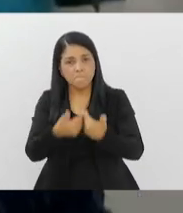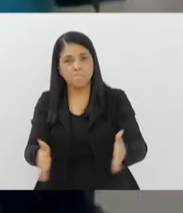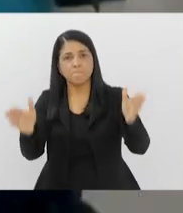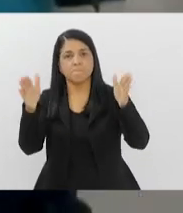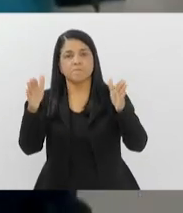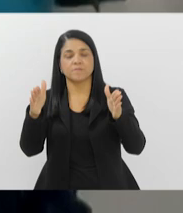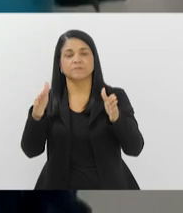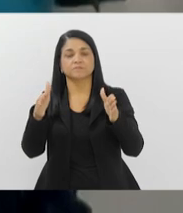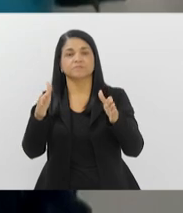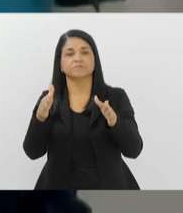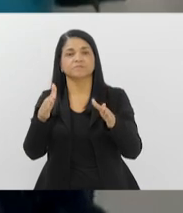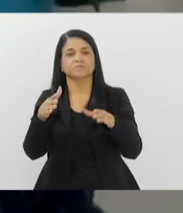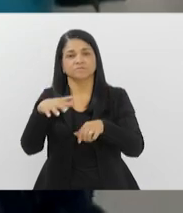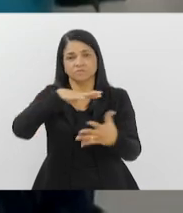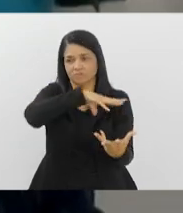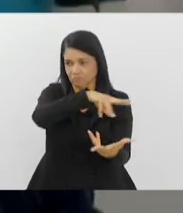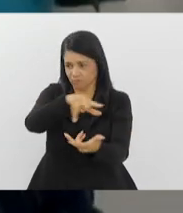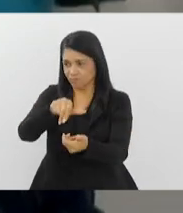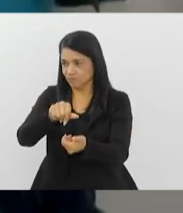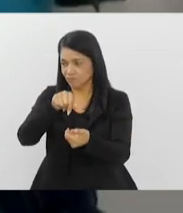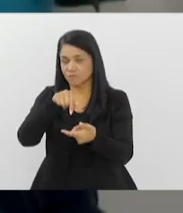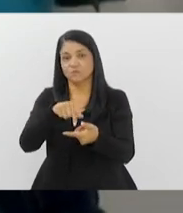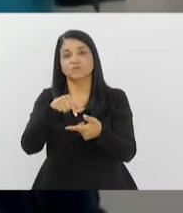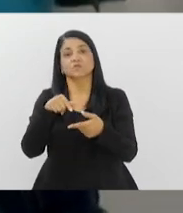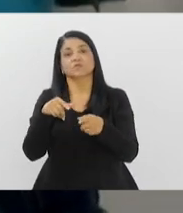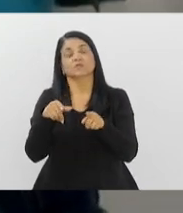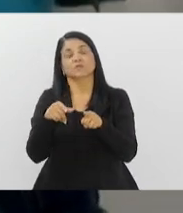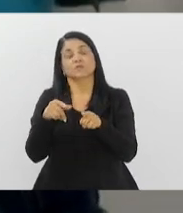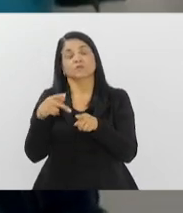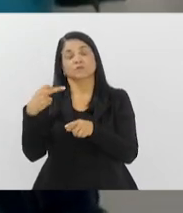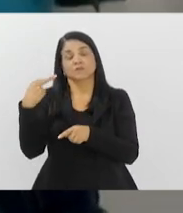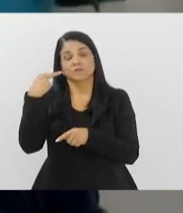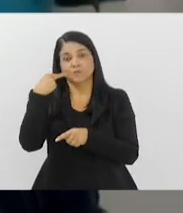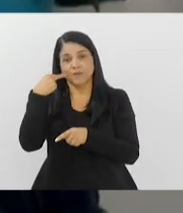de investimento internacional no nosso país.